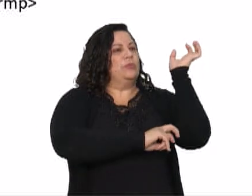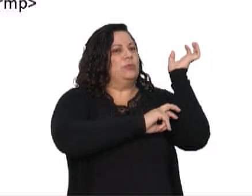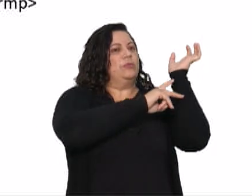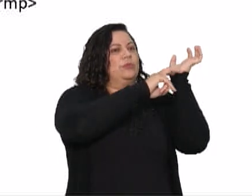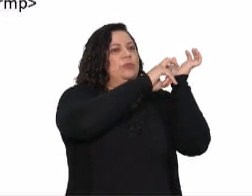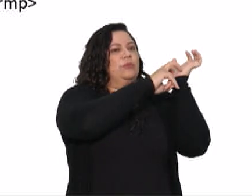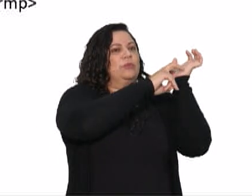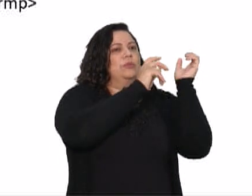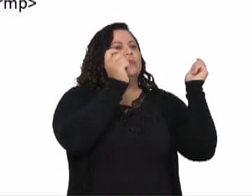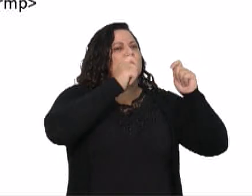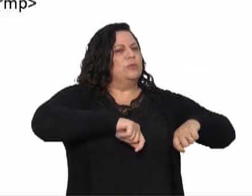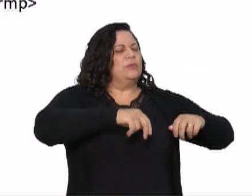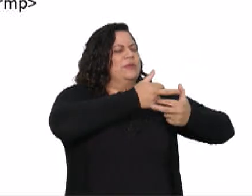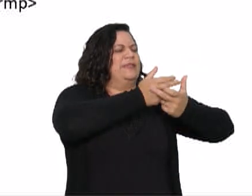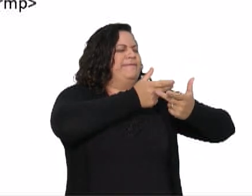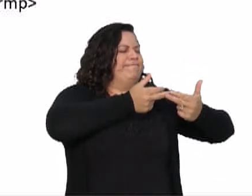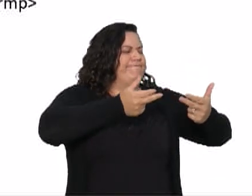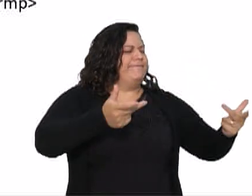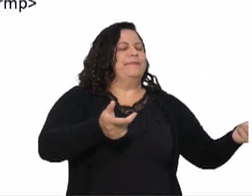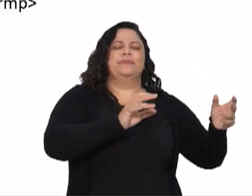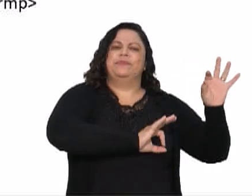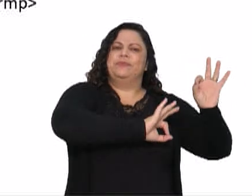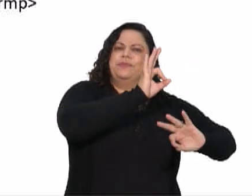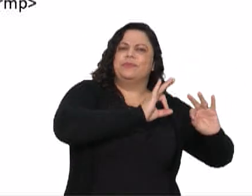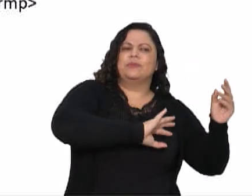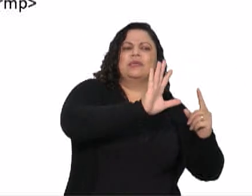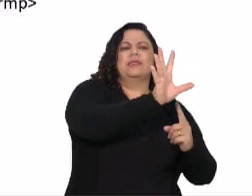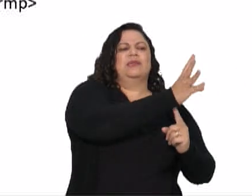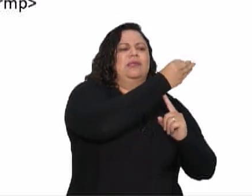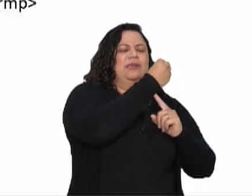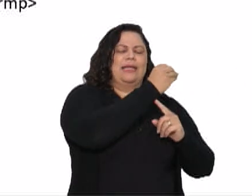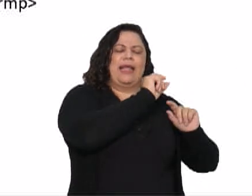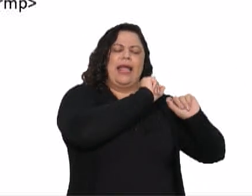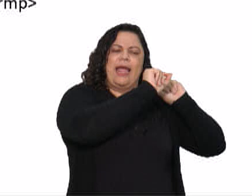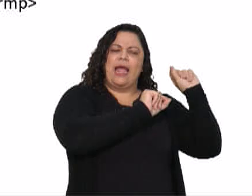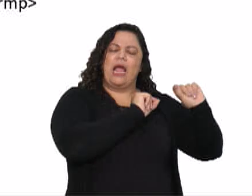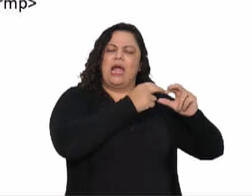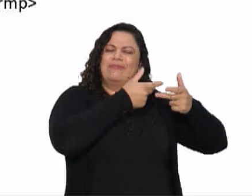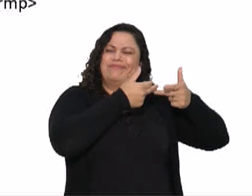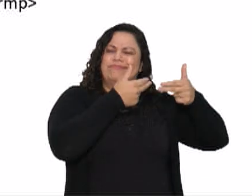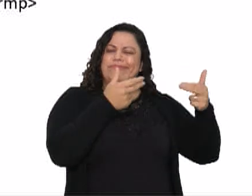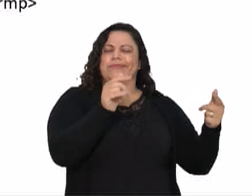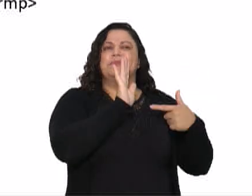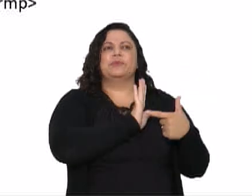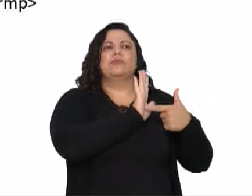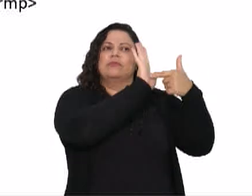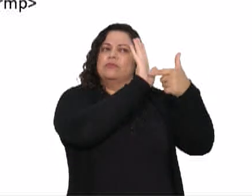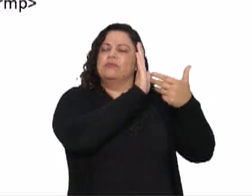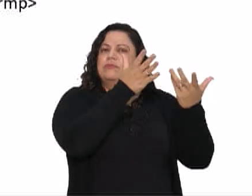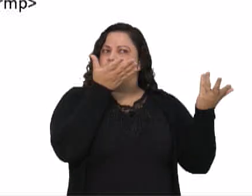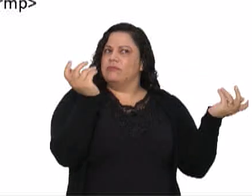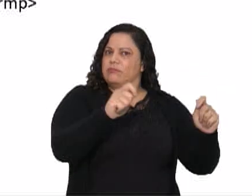ali onde tem várias obras de arte expostas. A gente vê a disposição das obras de arte